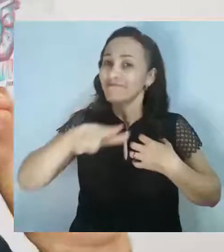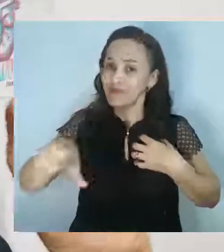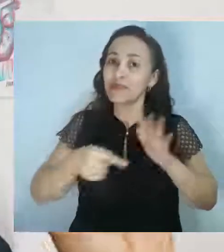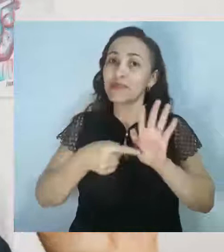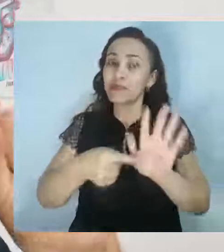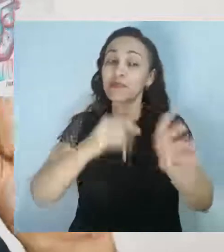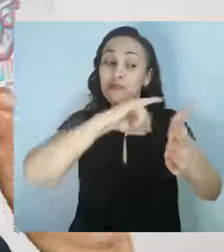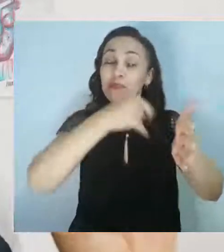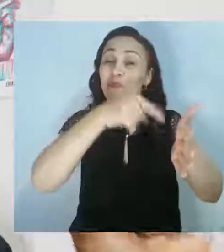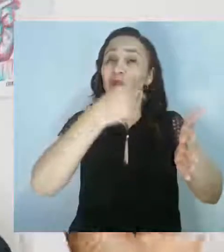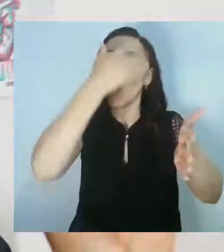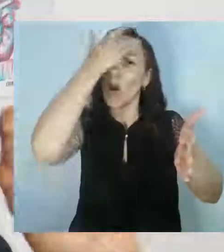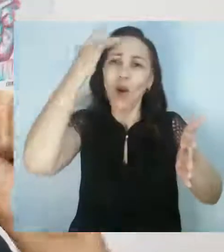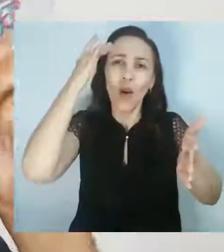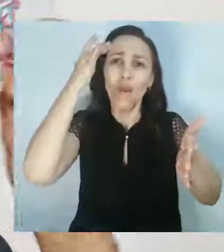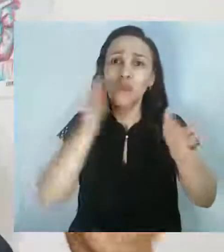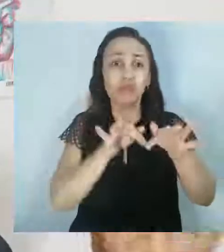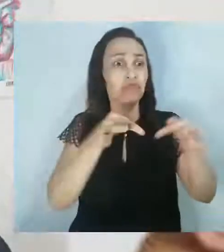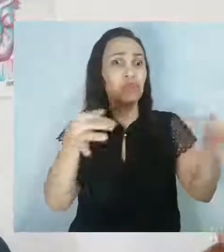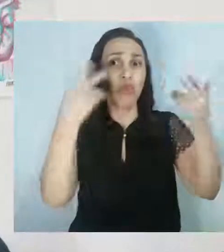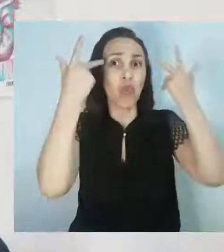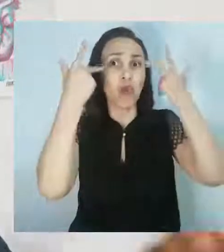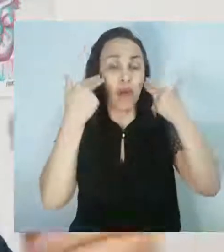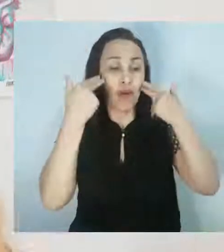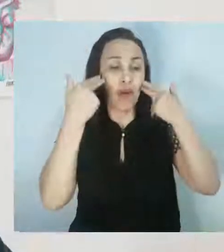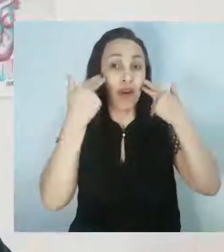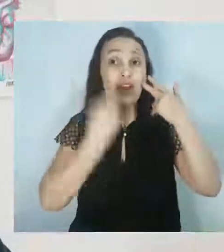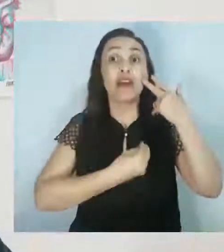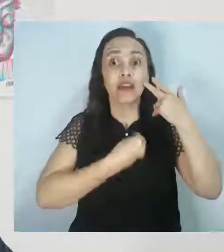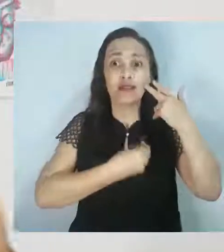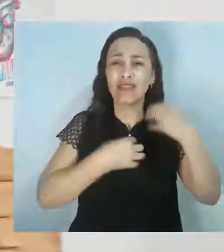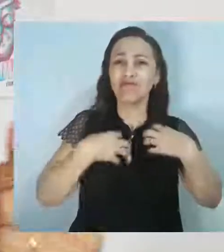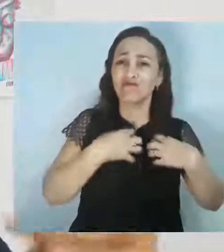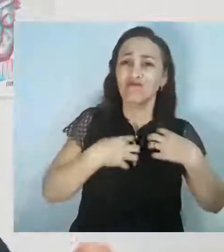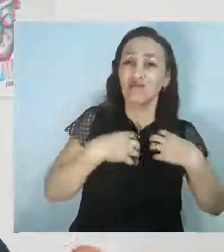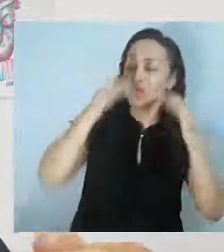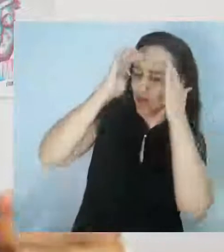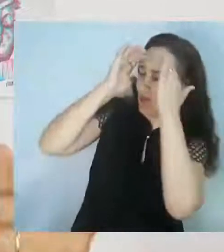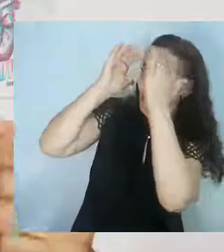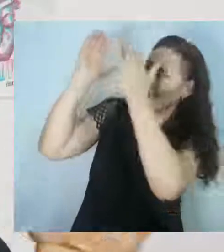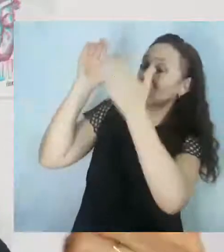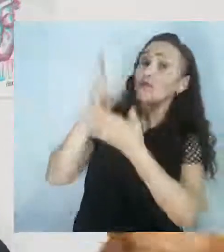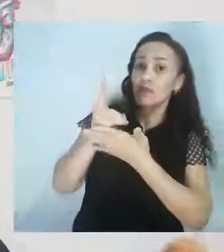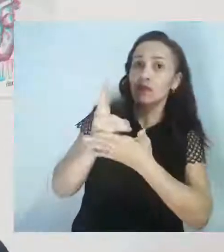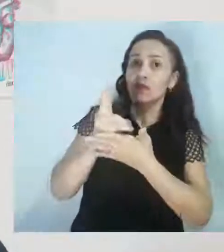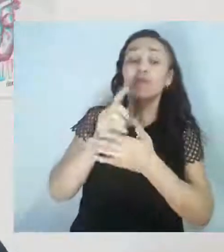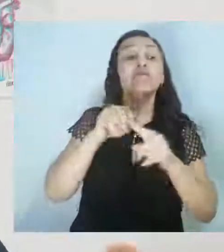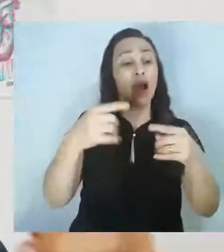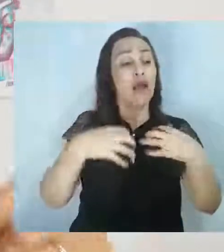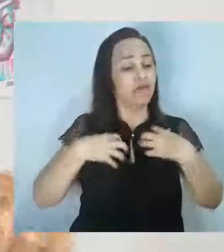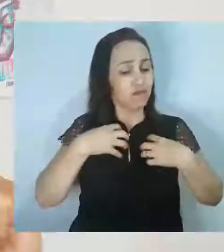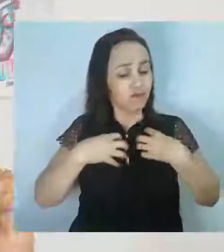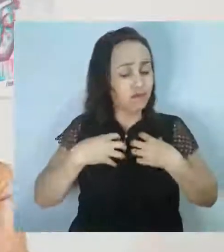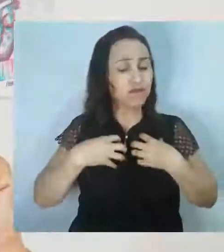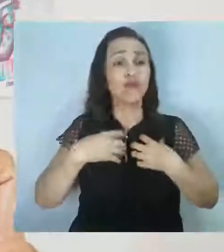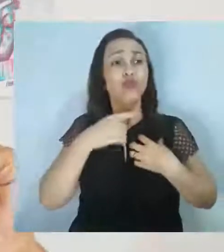homem comum, um homem simples, que viveu a angústia, obediente, mas que viveu a angústia, viveu a